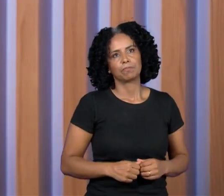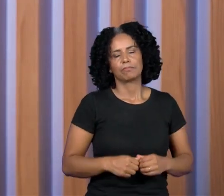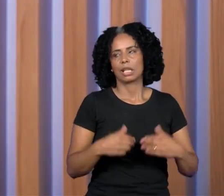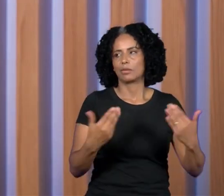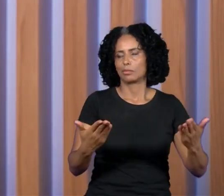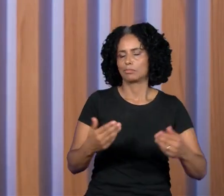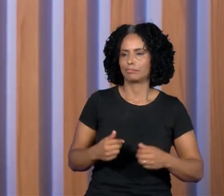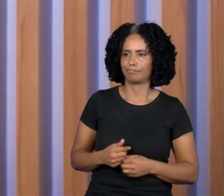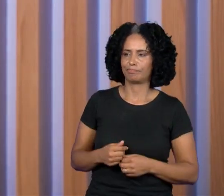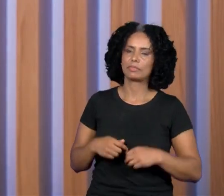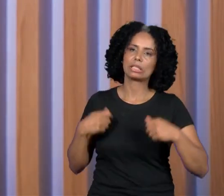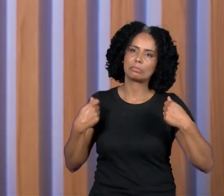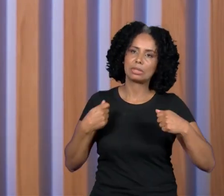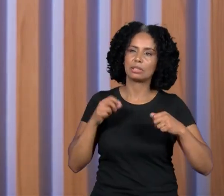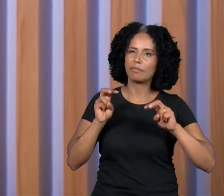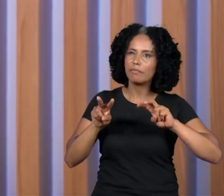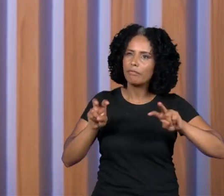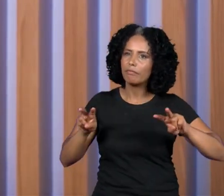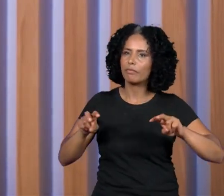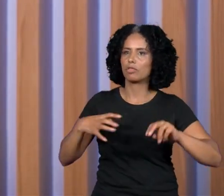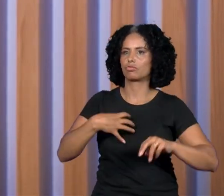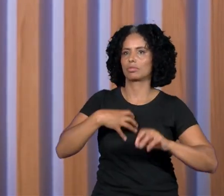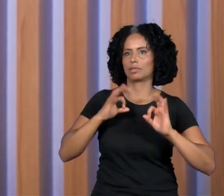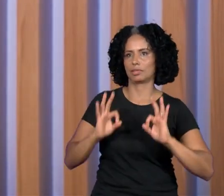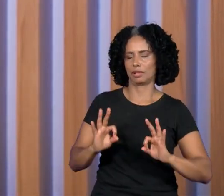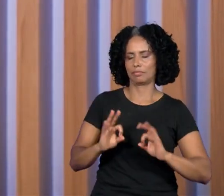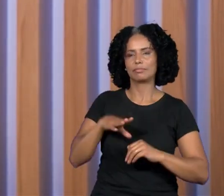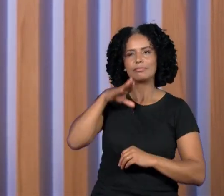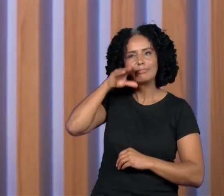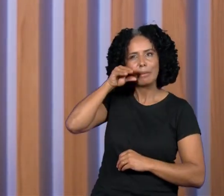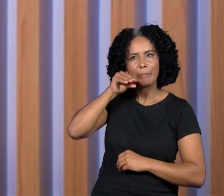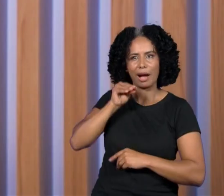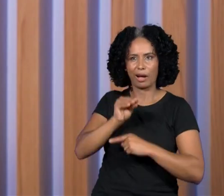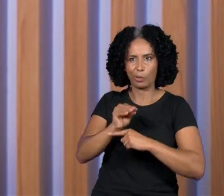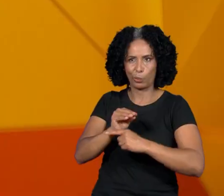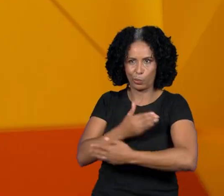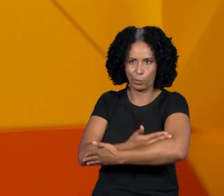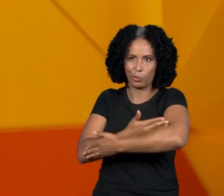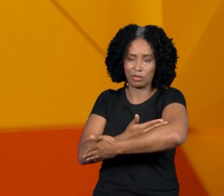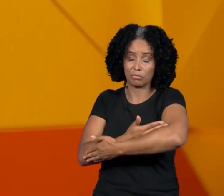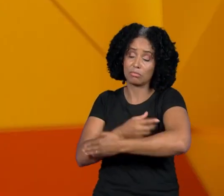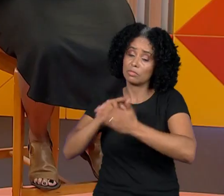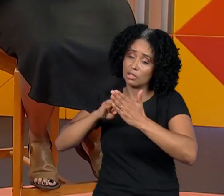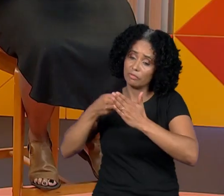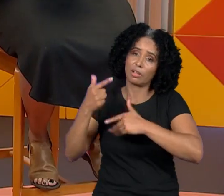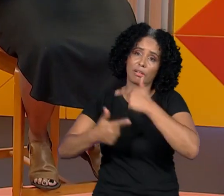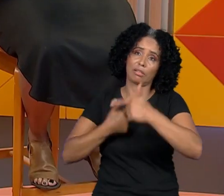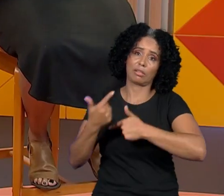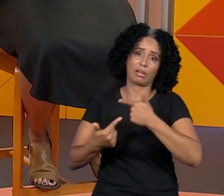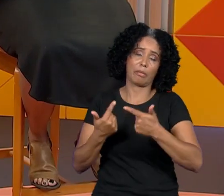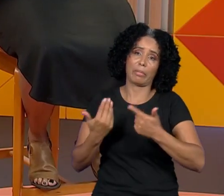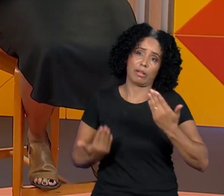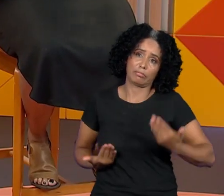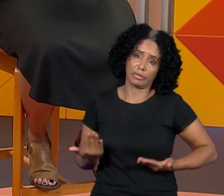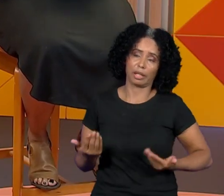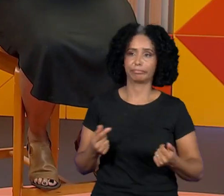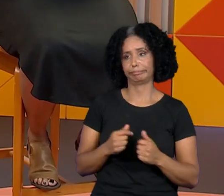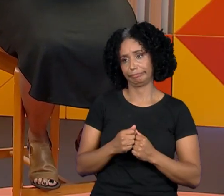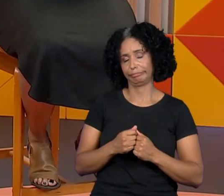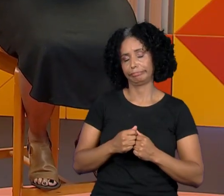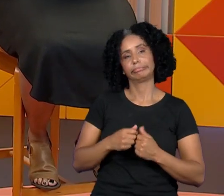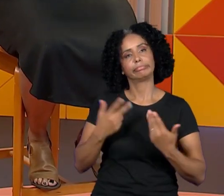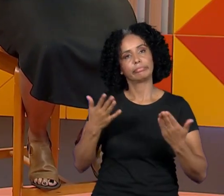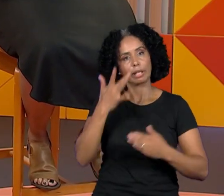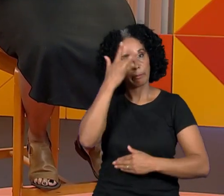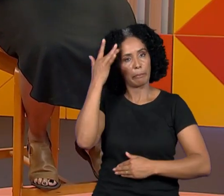as coisas como são. A babá, ela é uma trabalhadora doméstica. O mordomo, ele é um trabalhador